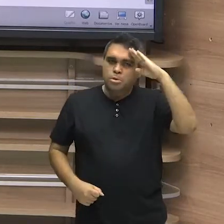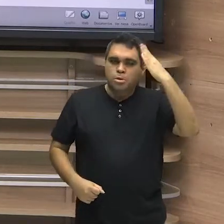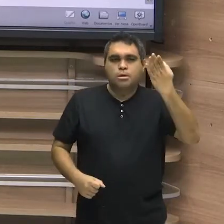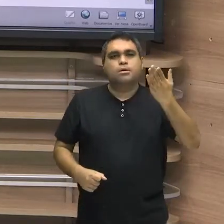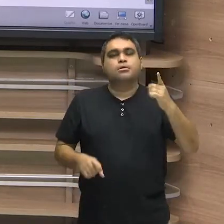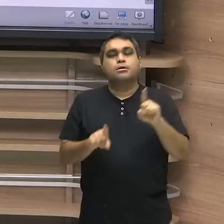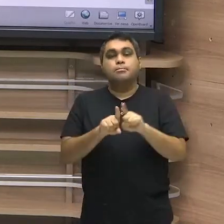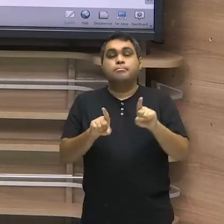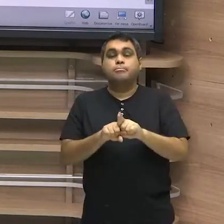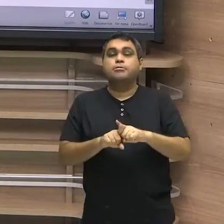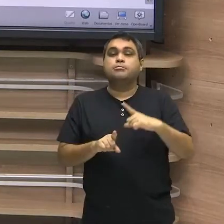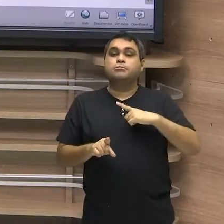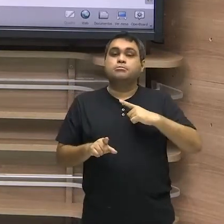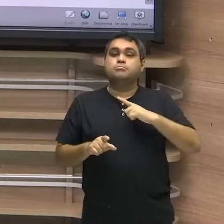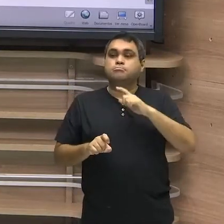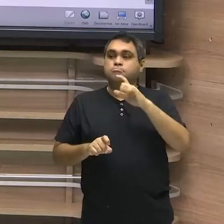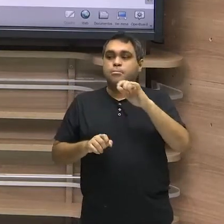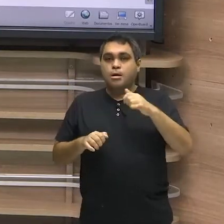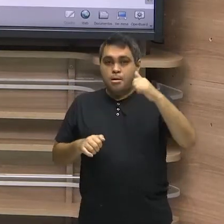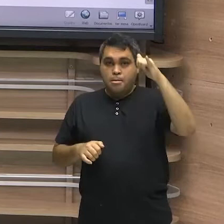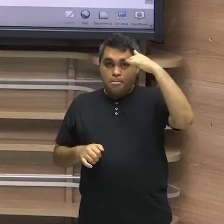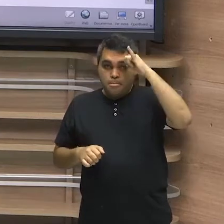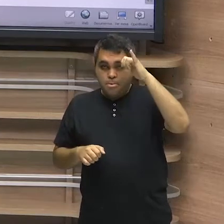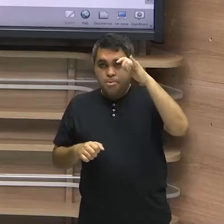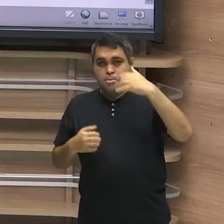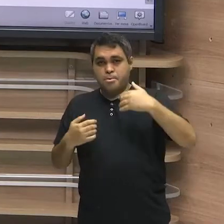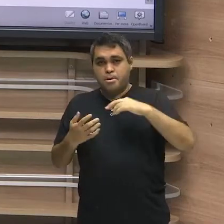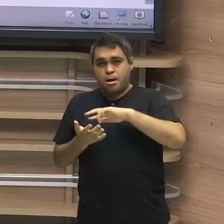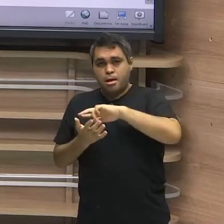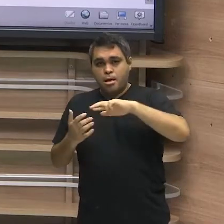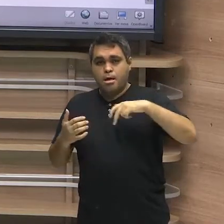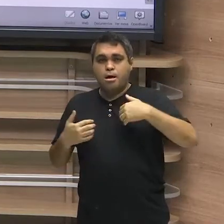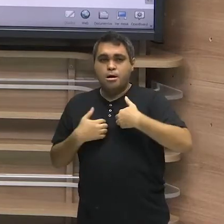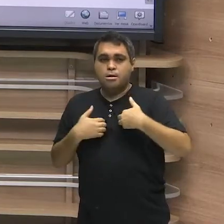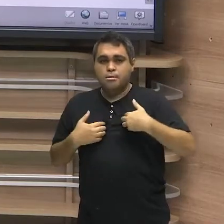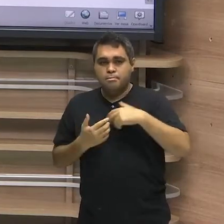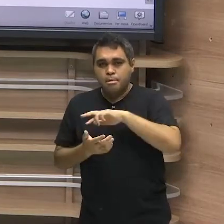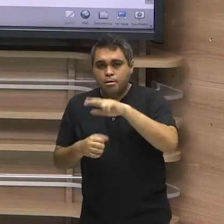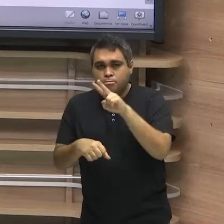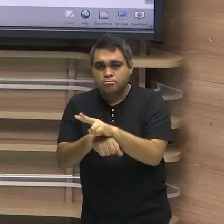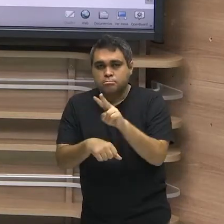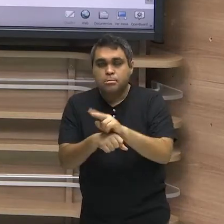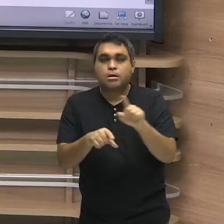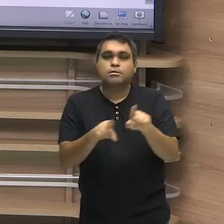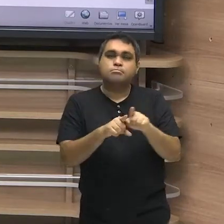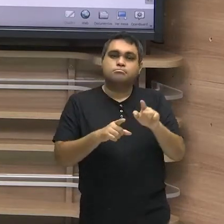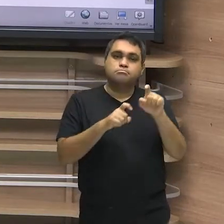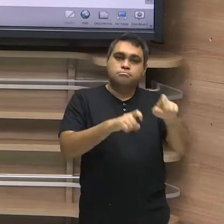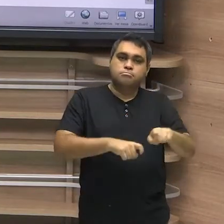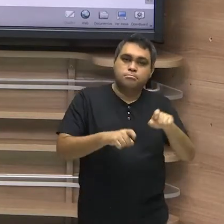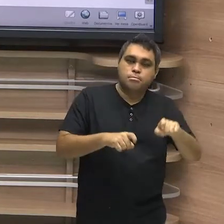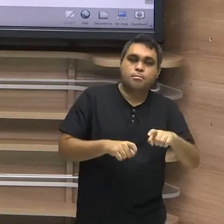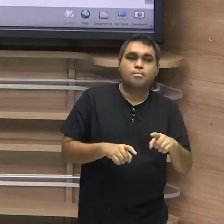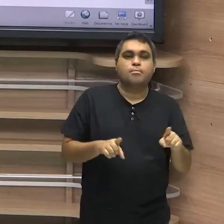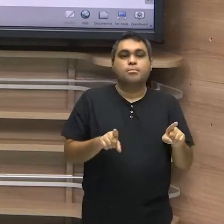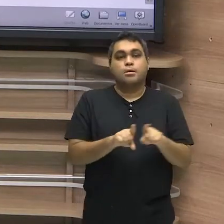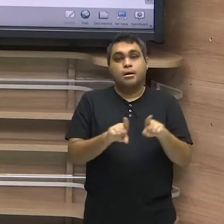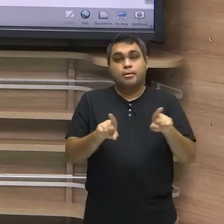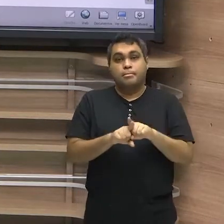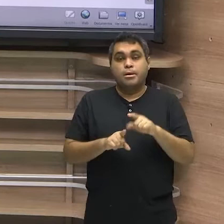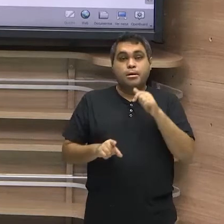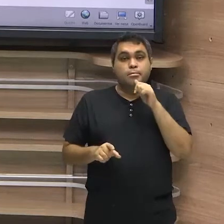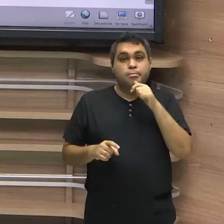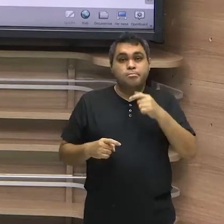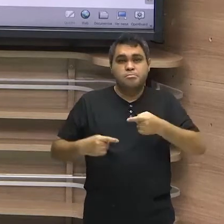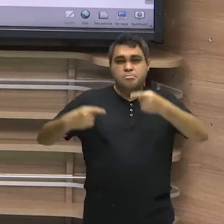na agricultura e na pecuária, né? Eles sobrevivem também através da pilhagem, da dominação deles de